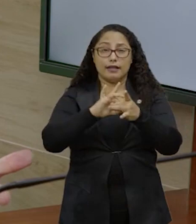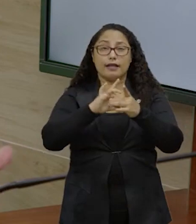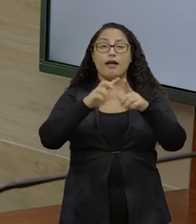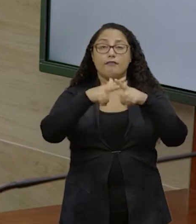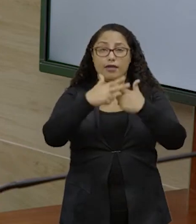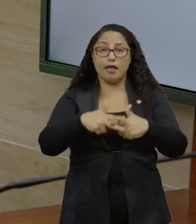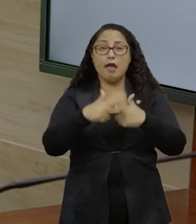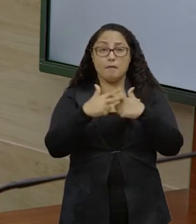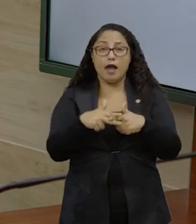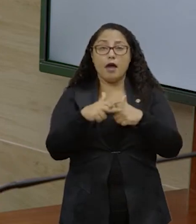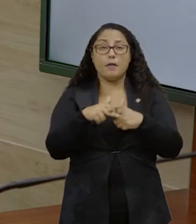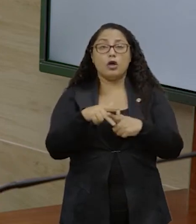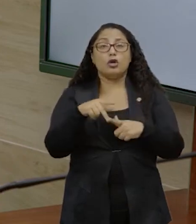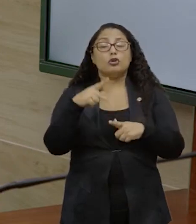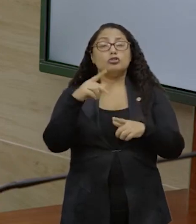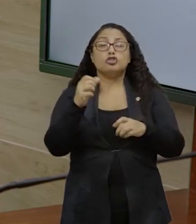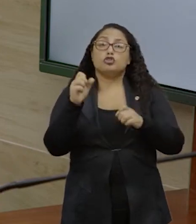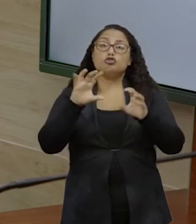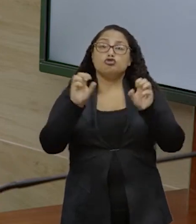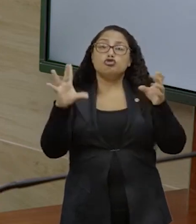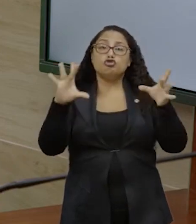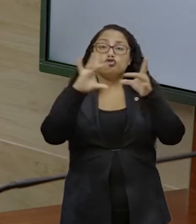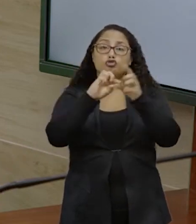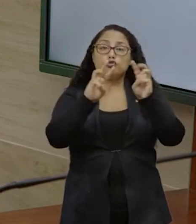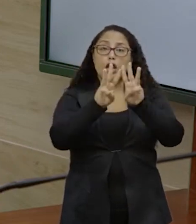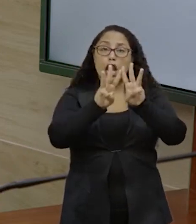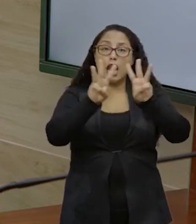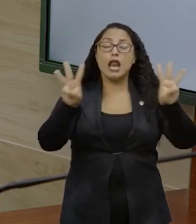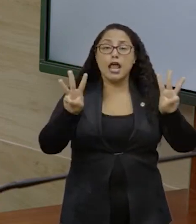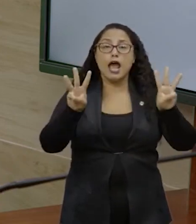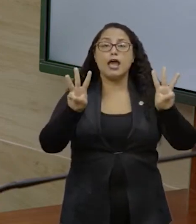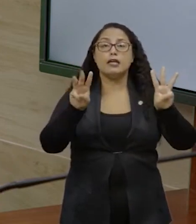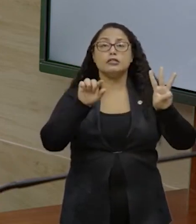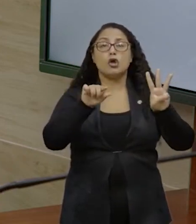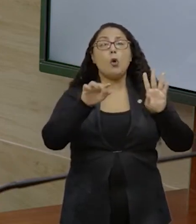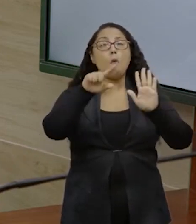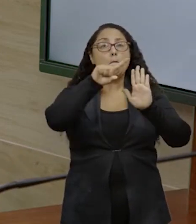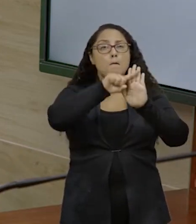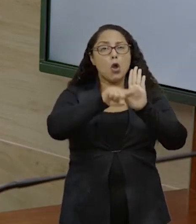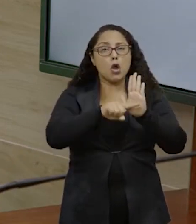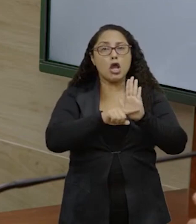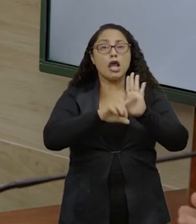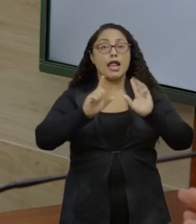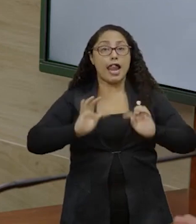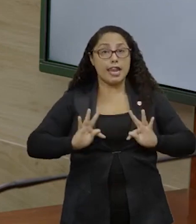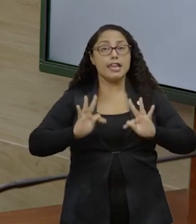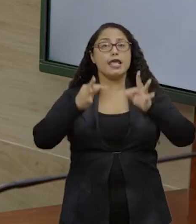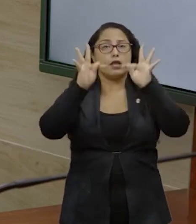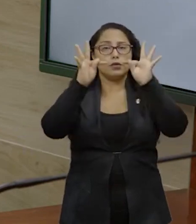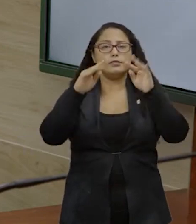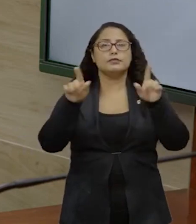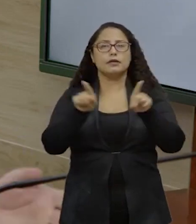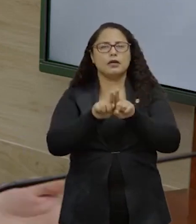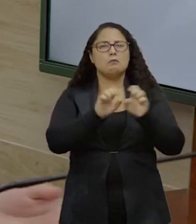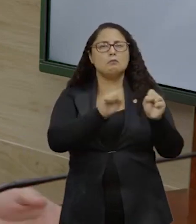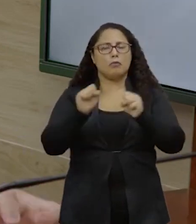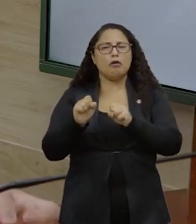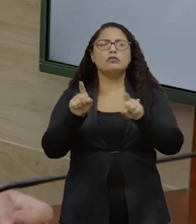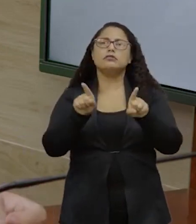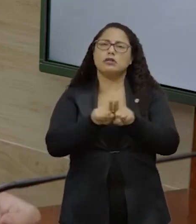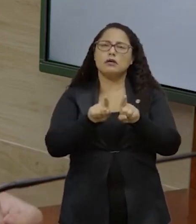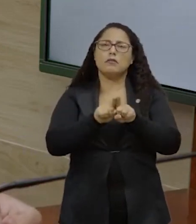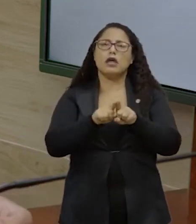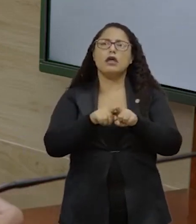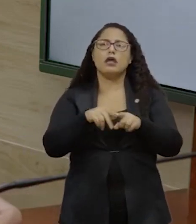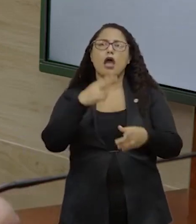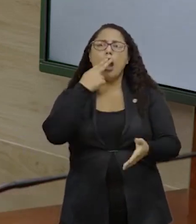essa ferramenta com o seu site, com o seu programa, a sua tecnologia. Sim. Então, assim, ele pode muito